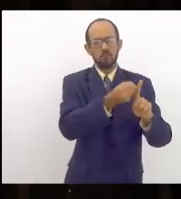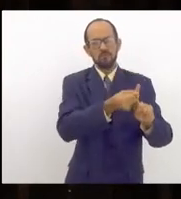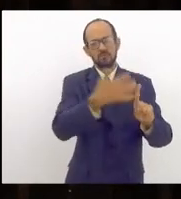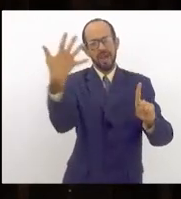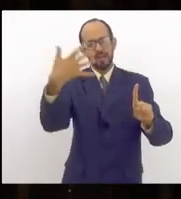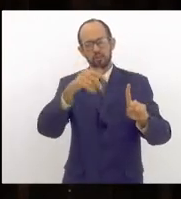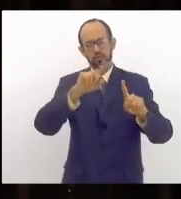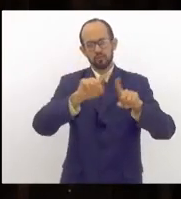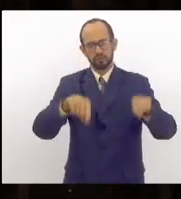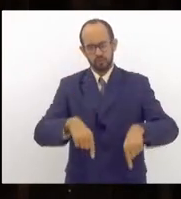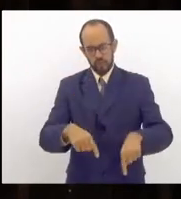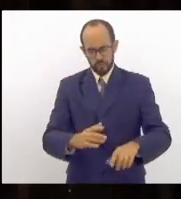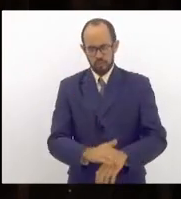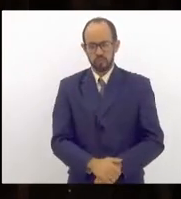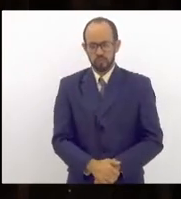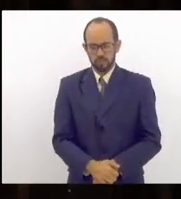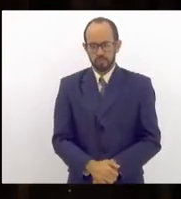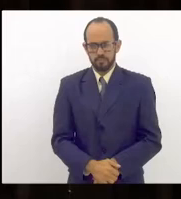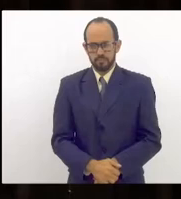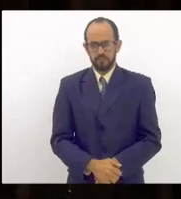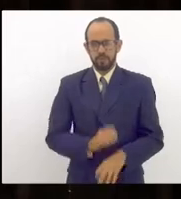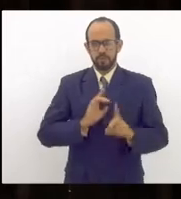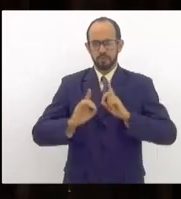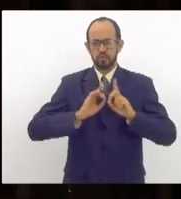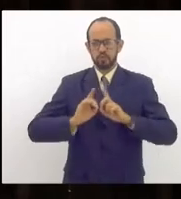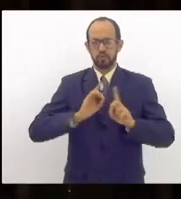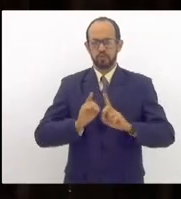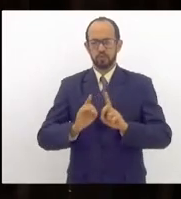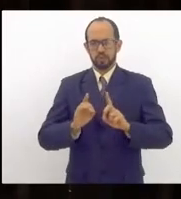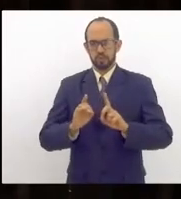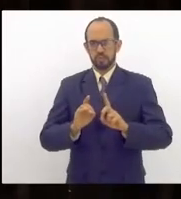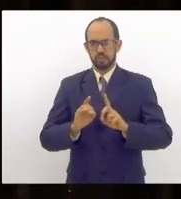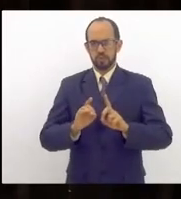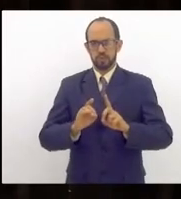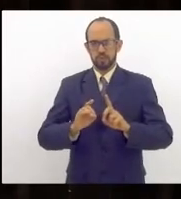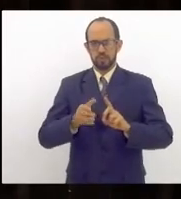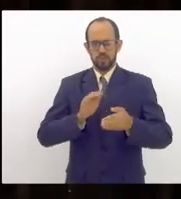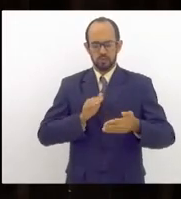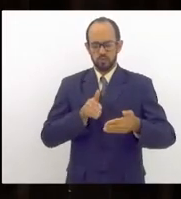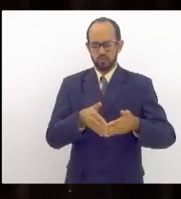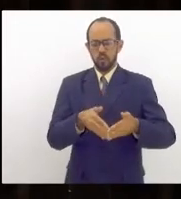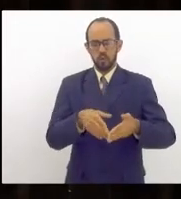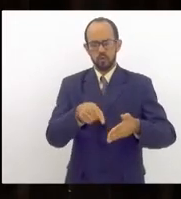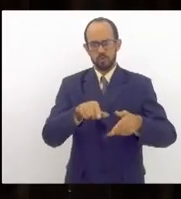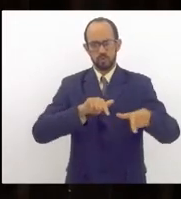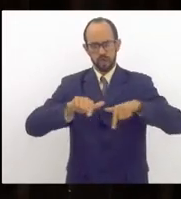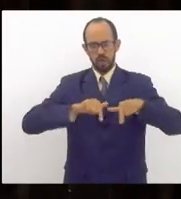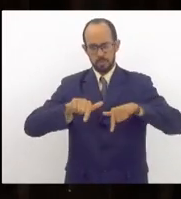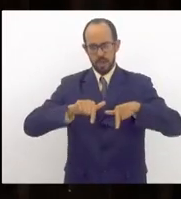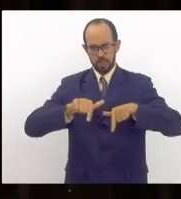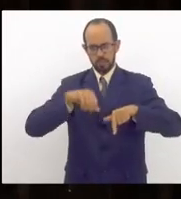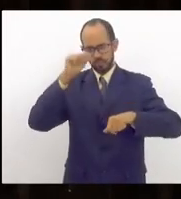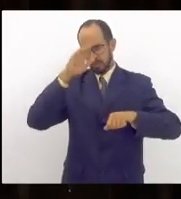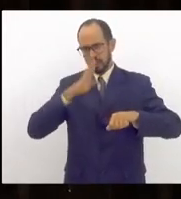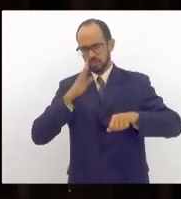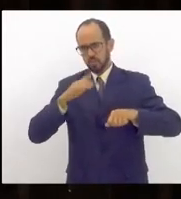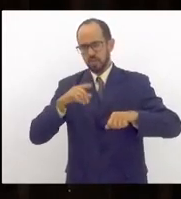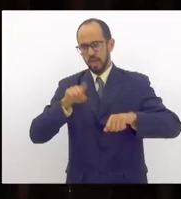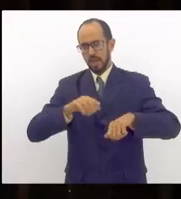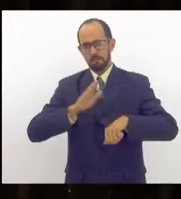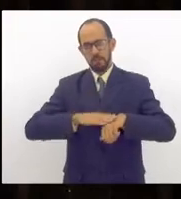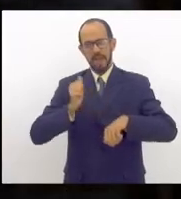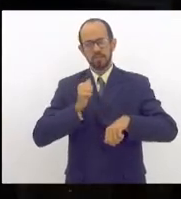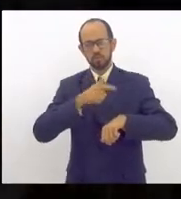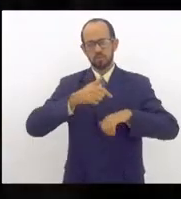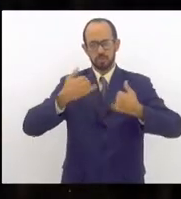trabalhadores fazer a discussão da centralidade do trabalho nesse país é mais do que necessário né e